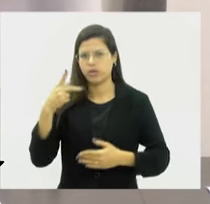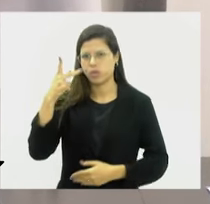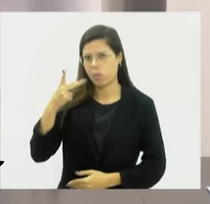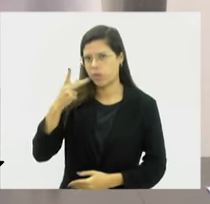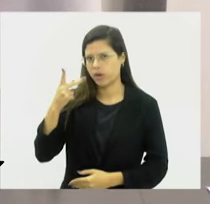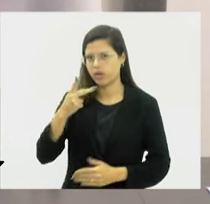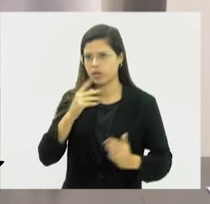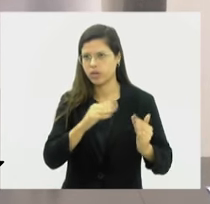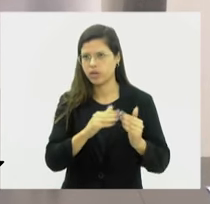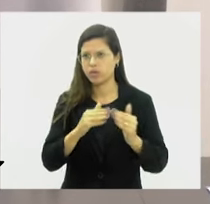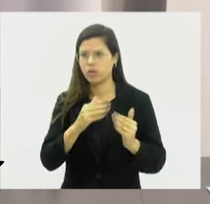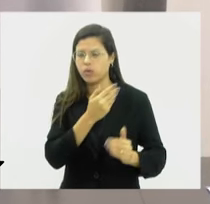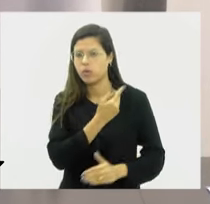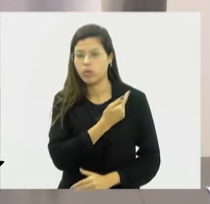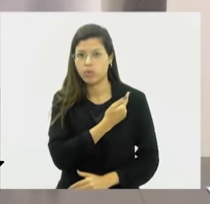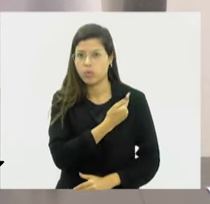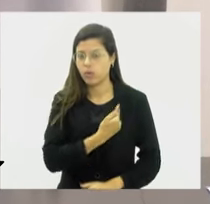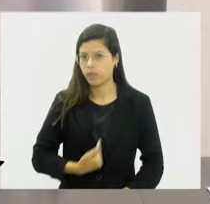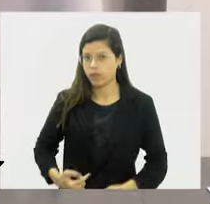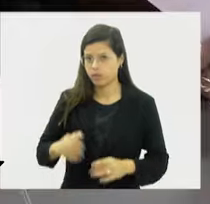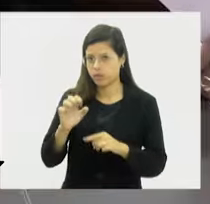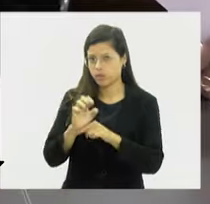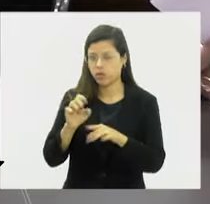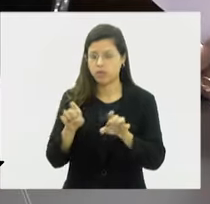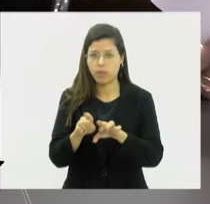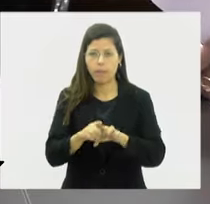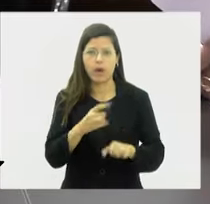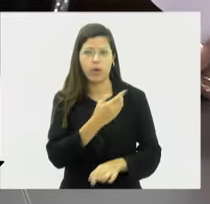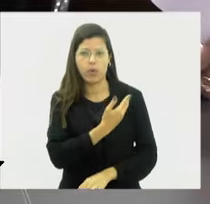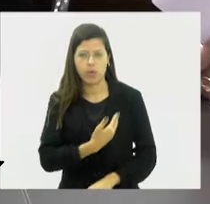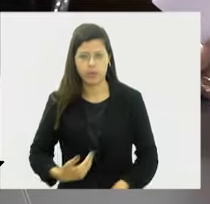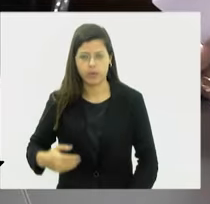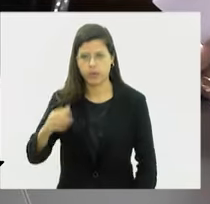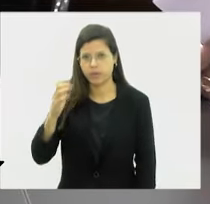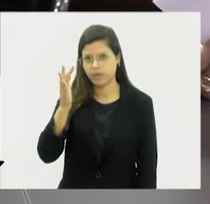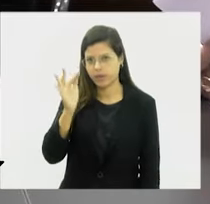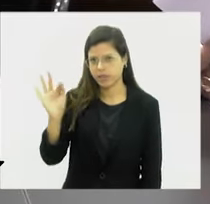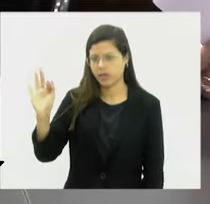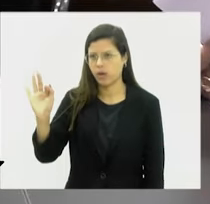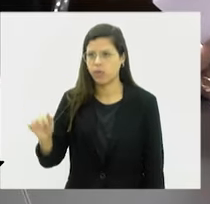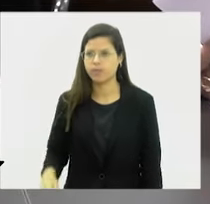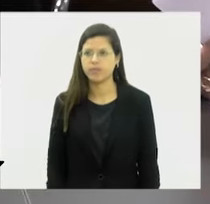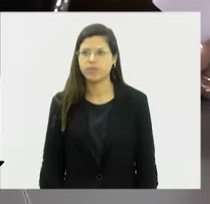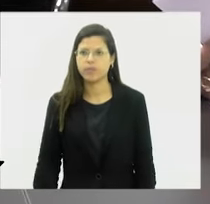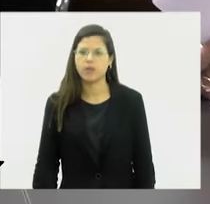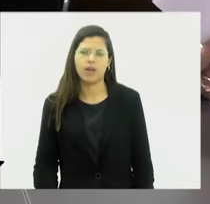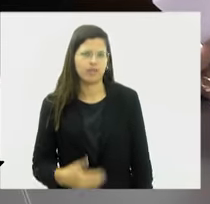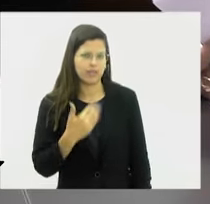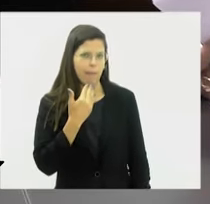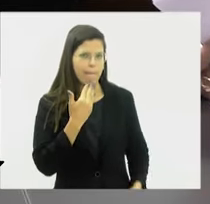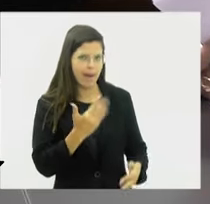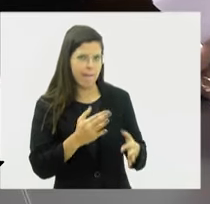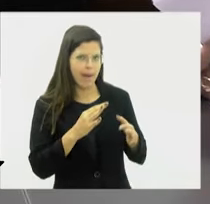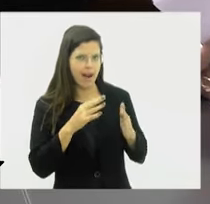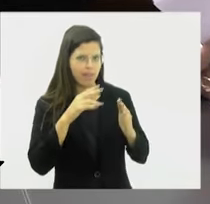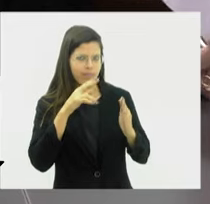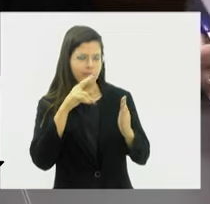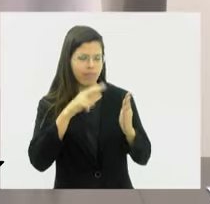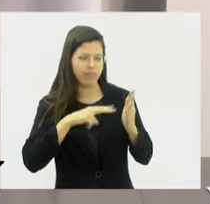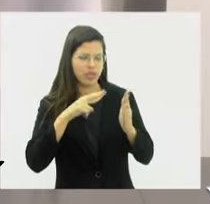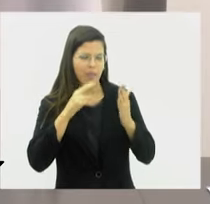habitacionais, tanto do governo do Estado quanto do governo federal. O senhor me permite vista para o nosso... 100%. Agradeço, inclusive.